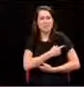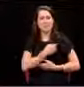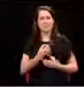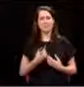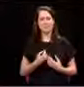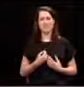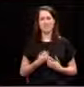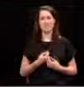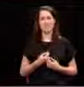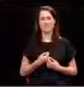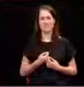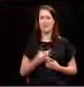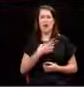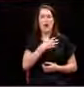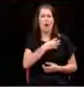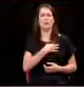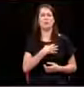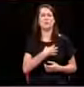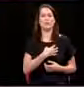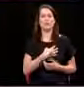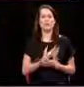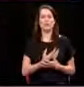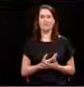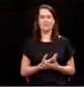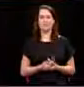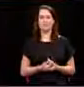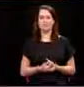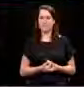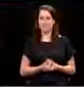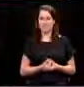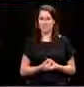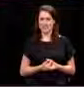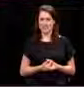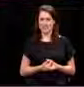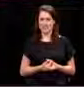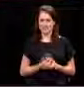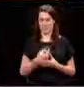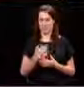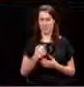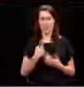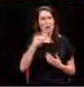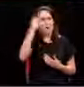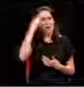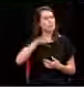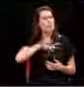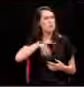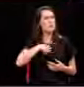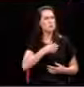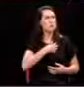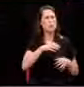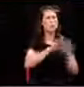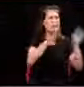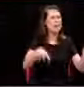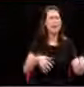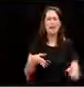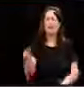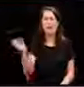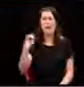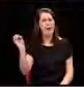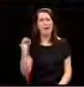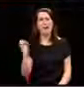grandeza, é um clube ímpar. Eu penso que no mundo não deve haver coisa igual. Esta é a